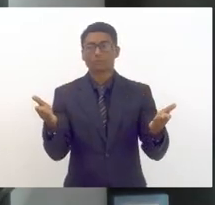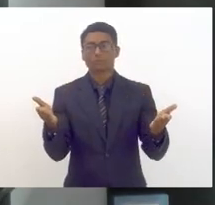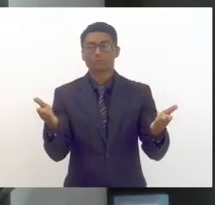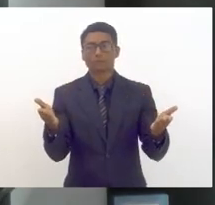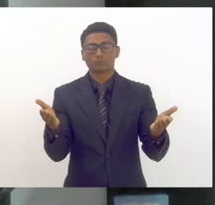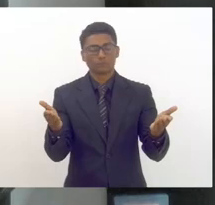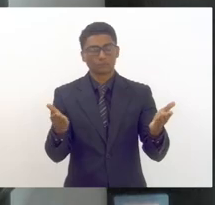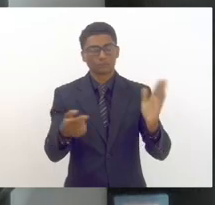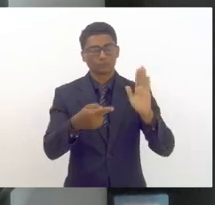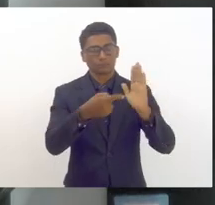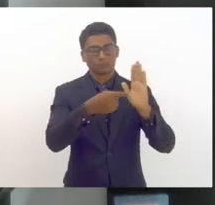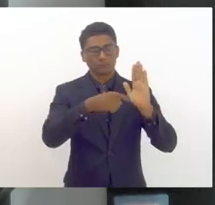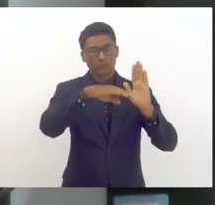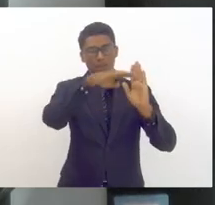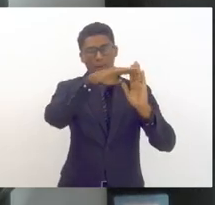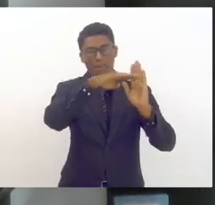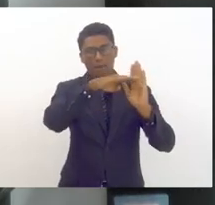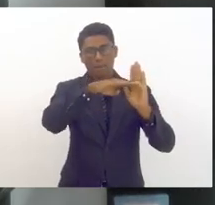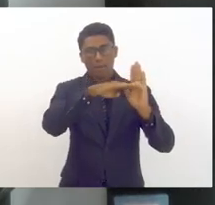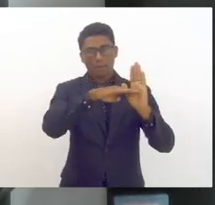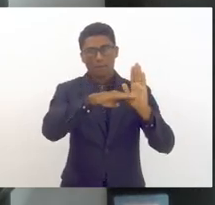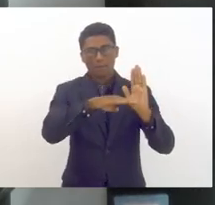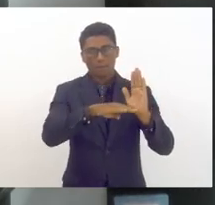um cronograma